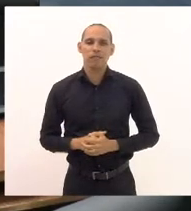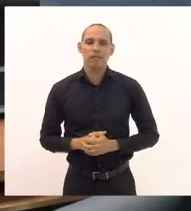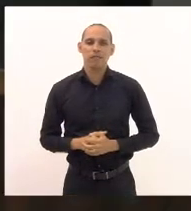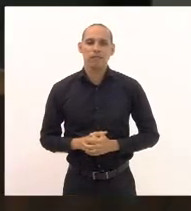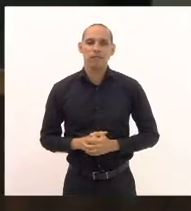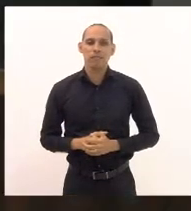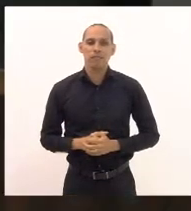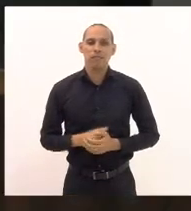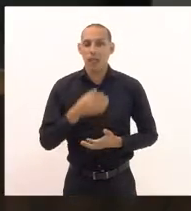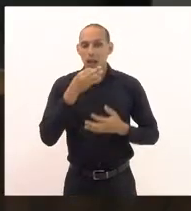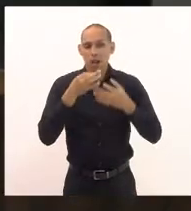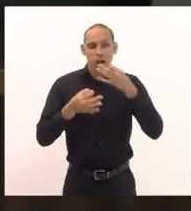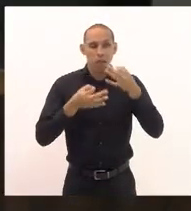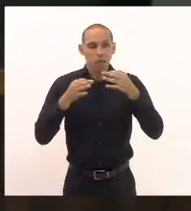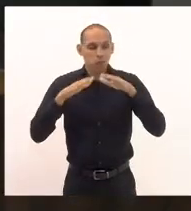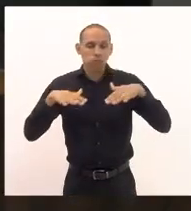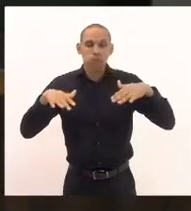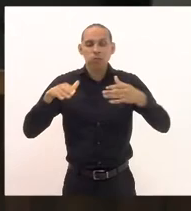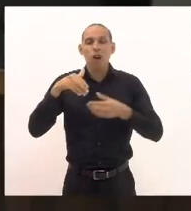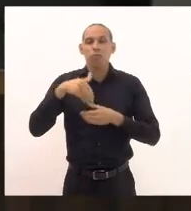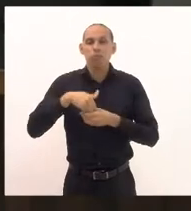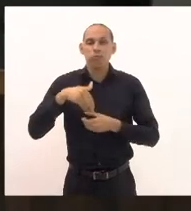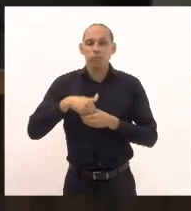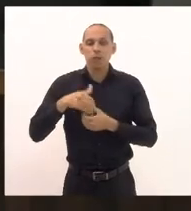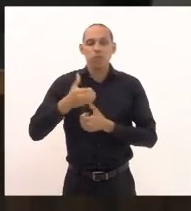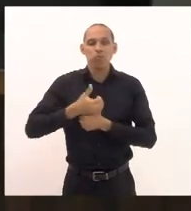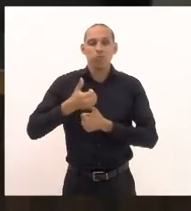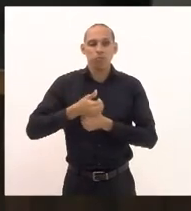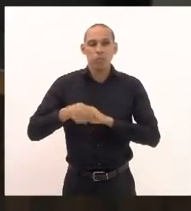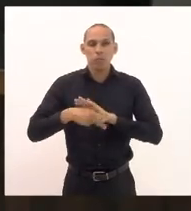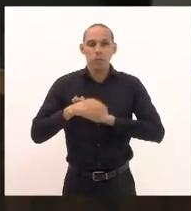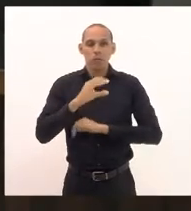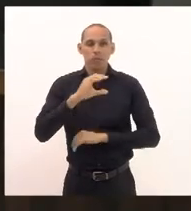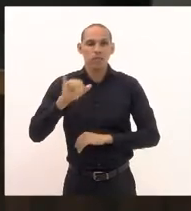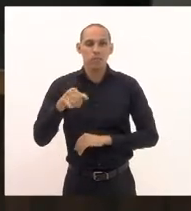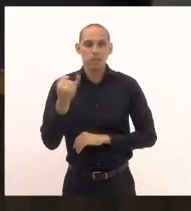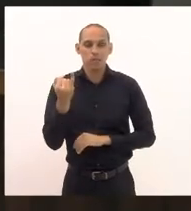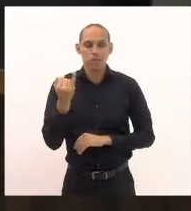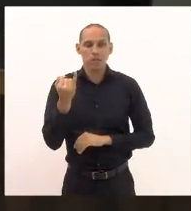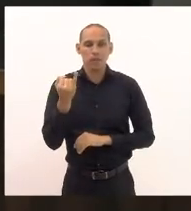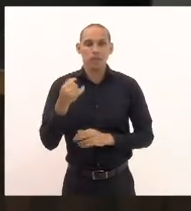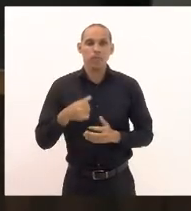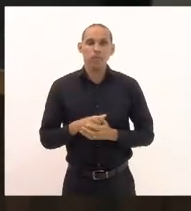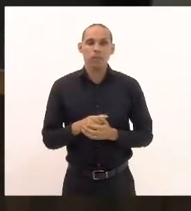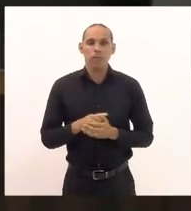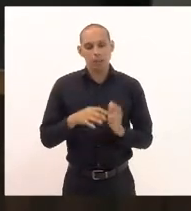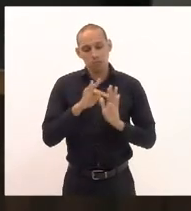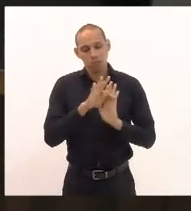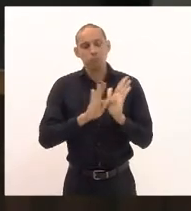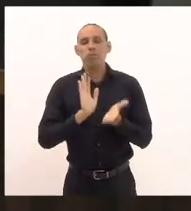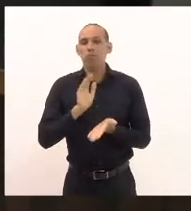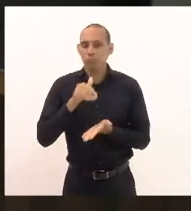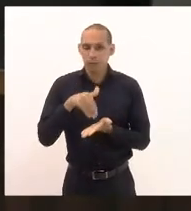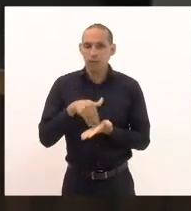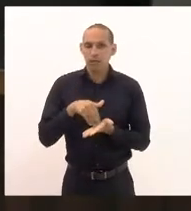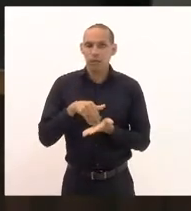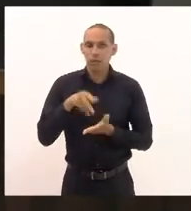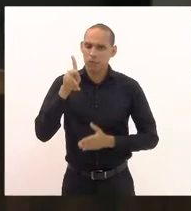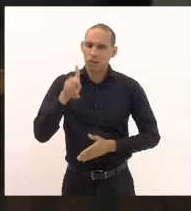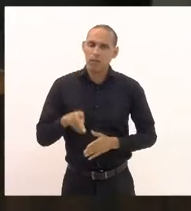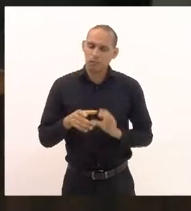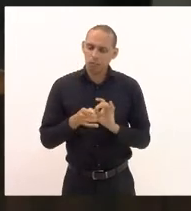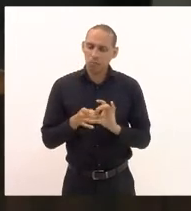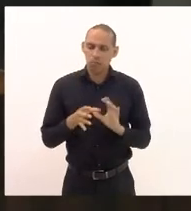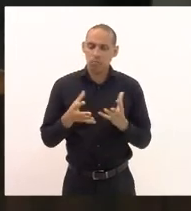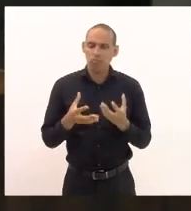Com os pareceres emitidos, em votação, o substitutivo da CCJ, com forma final de redação que a presidência já definiu. Os senhores que